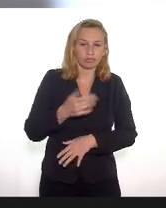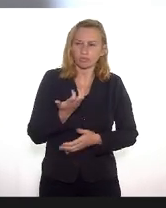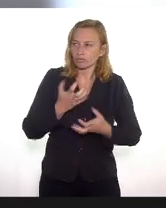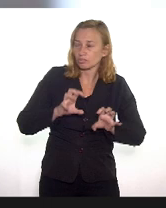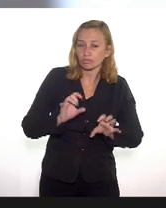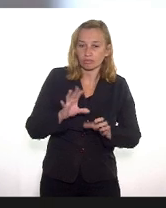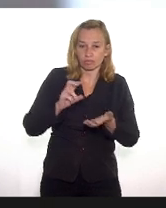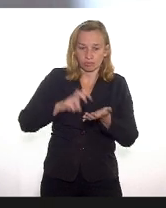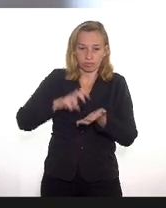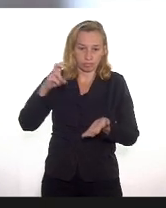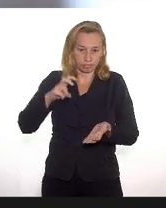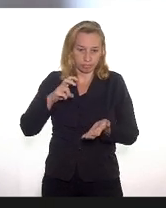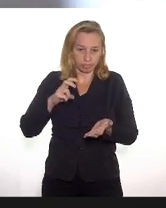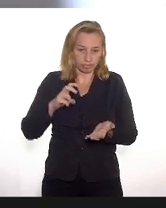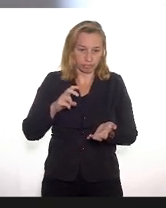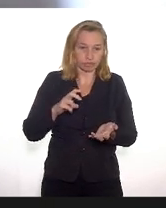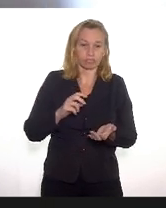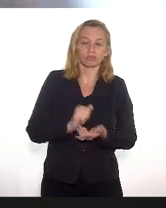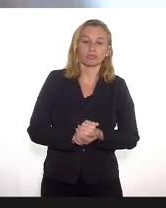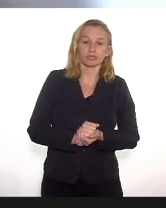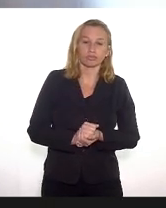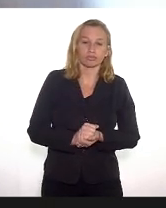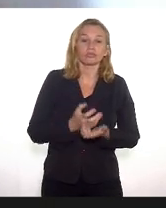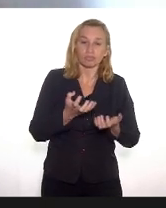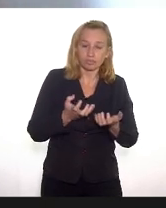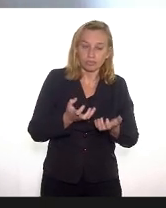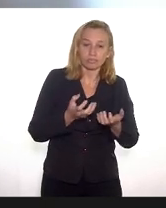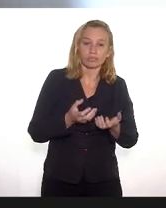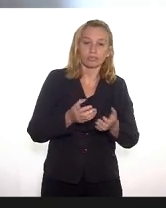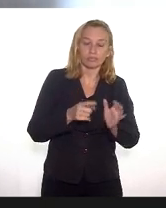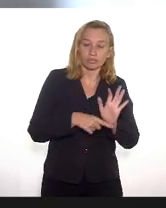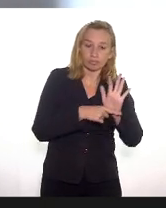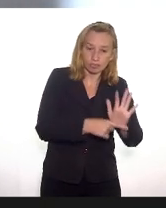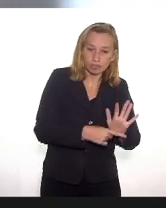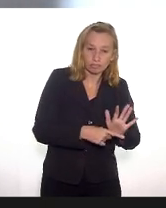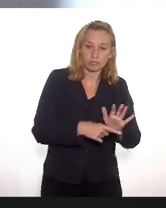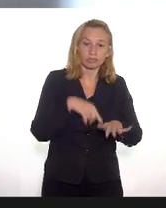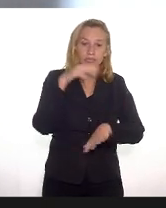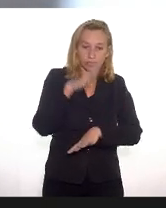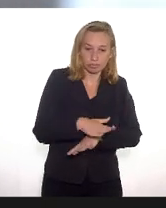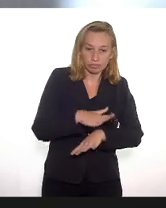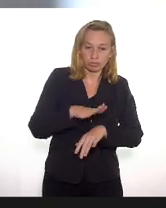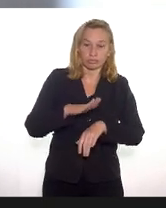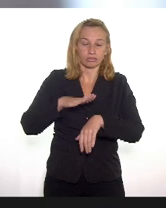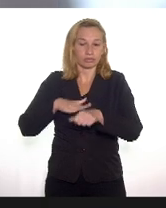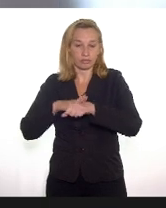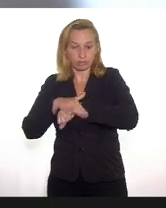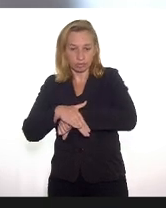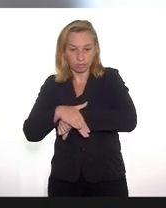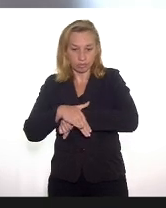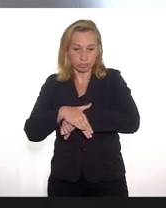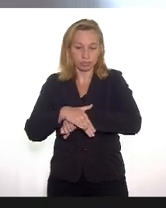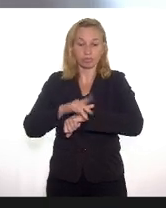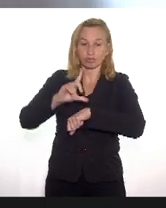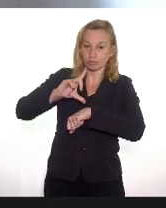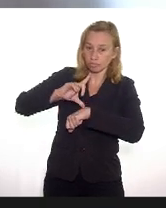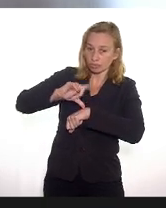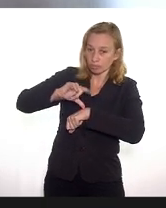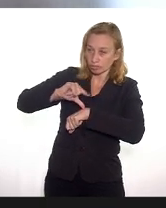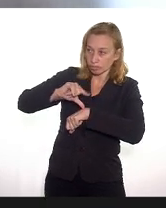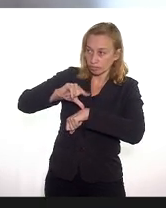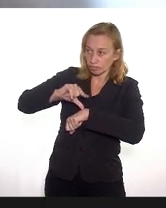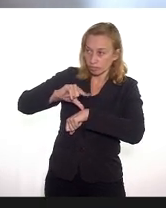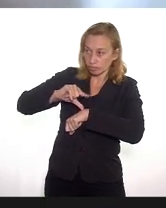a minha nessas duas manhãs, eu quero que atenda tarde e noite, que é o horário, isso atenda, que eu falo, no home office,